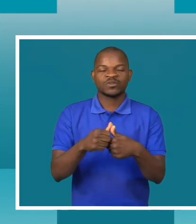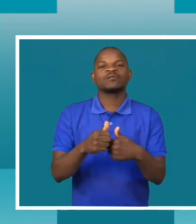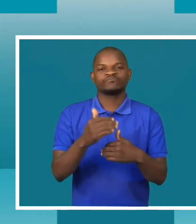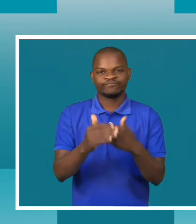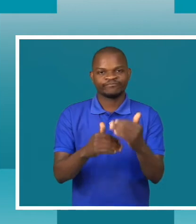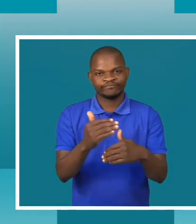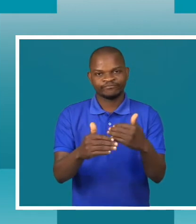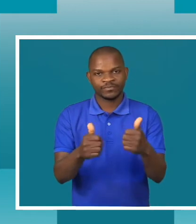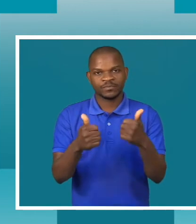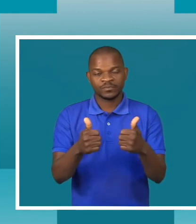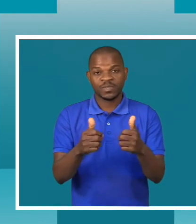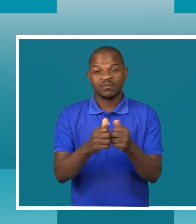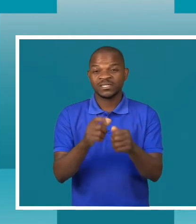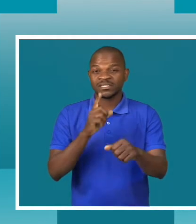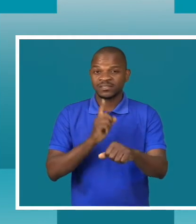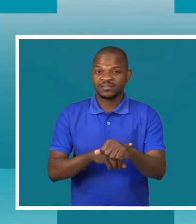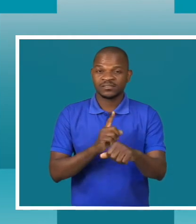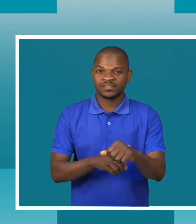Mas quando chega o tempo mesmo,